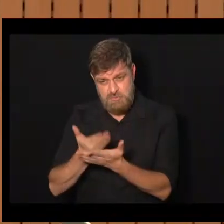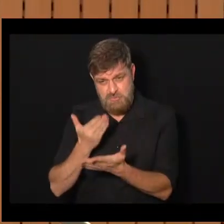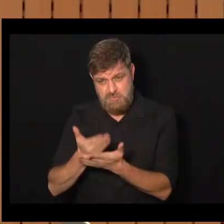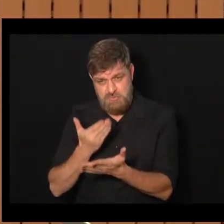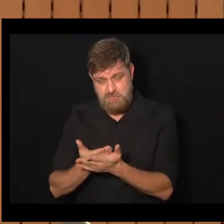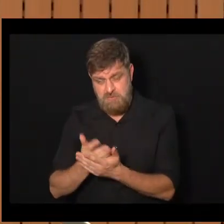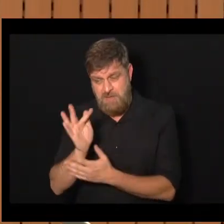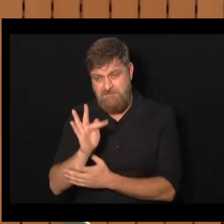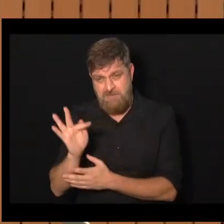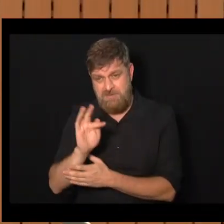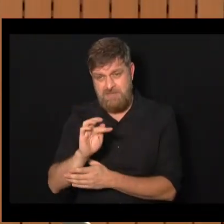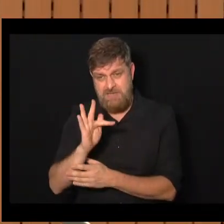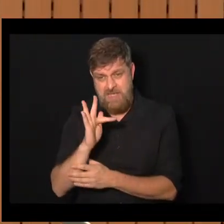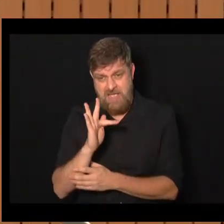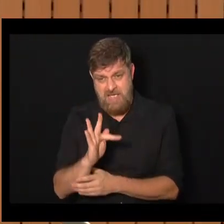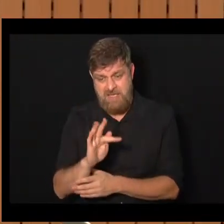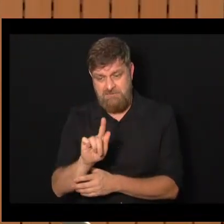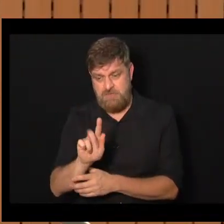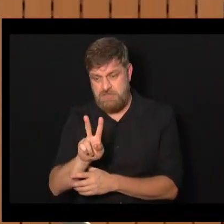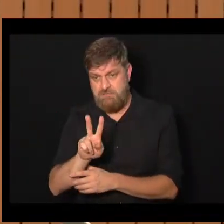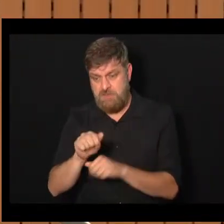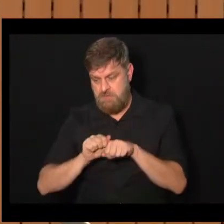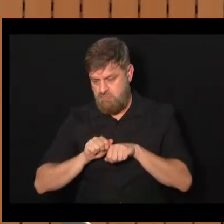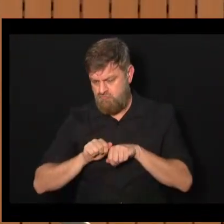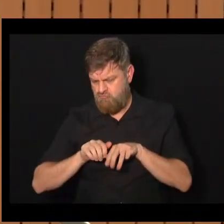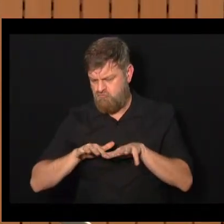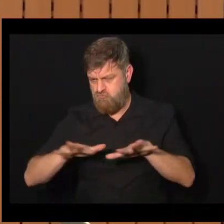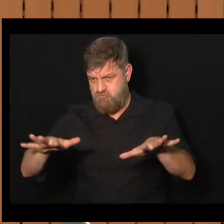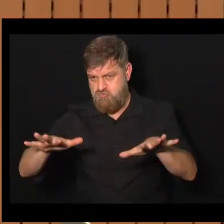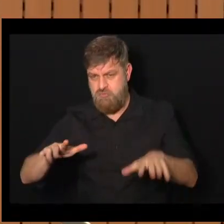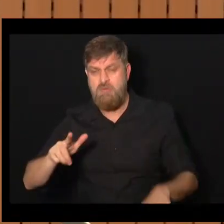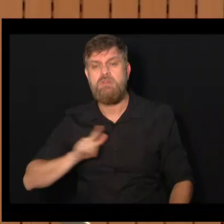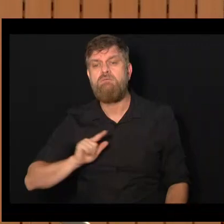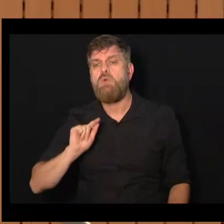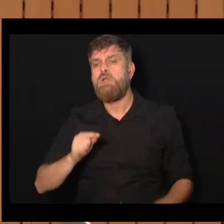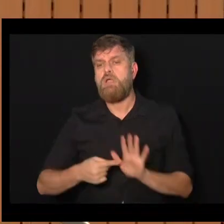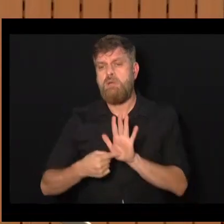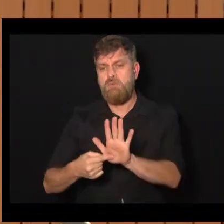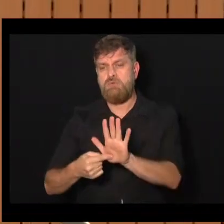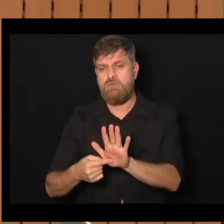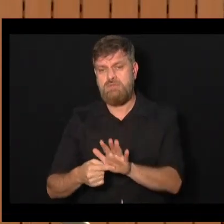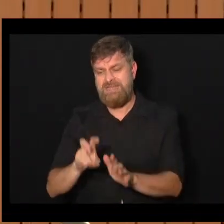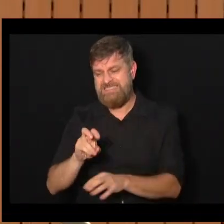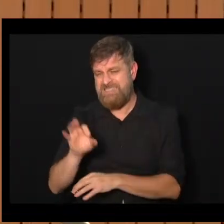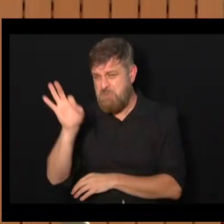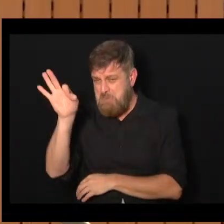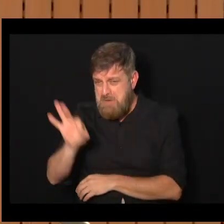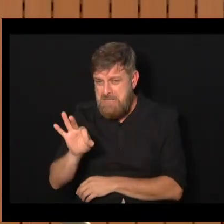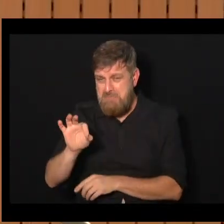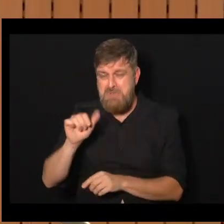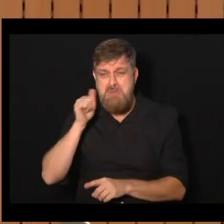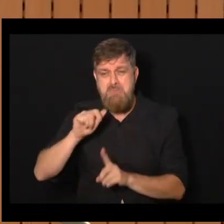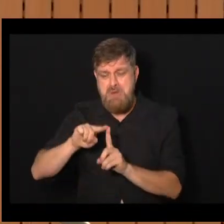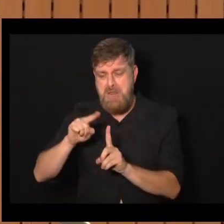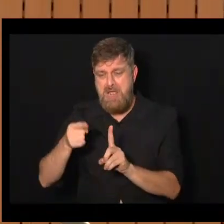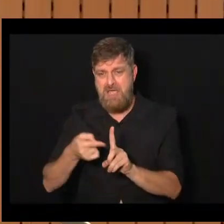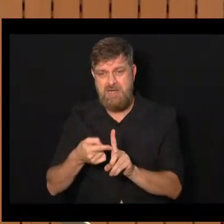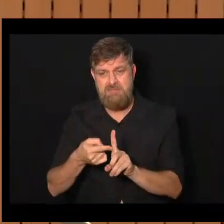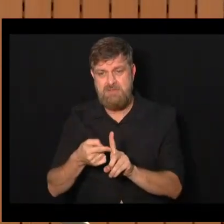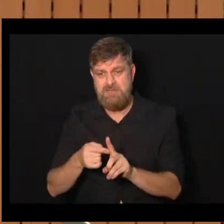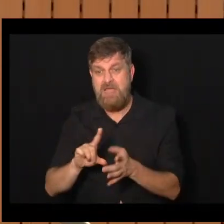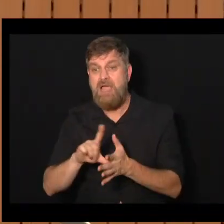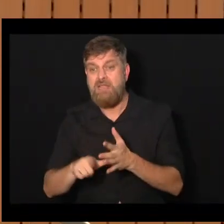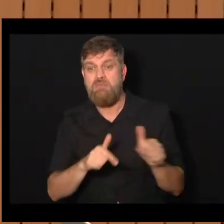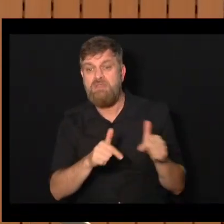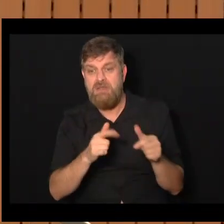FGV, que teve uma repercussão importante, aponta que metade das mulheres que engravidam não retornam